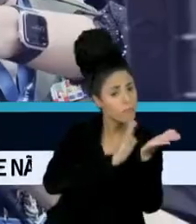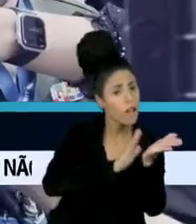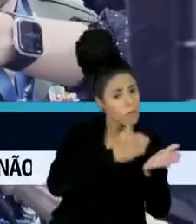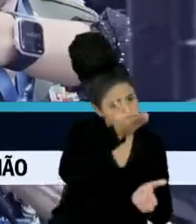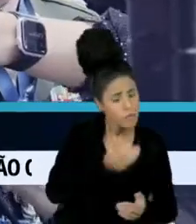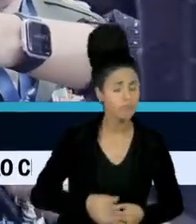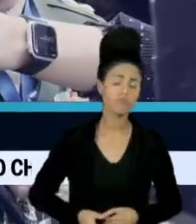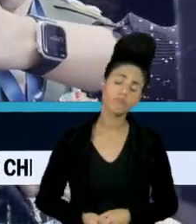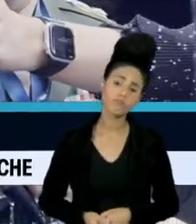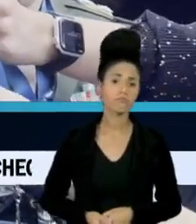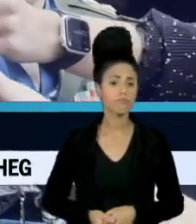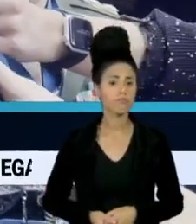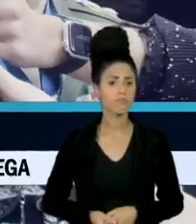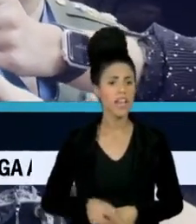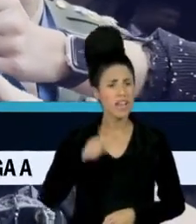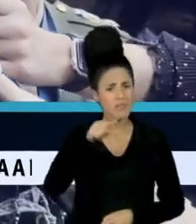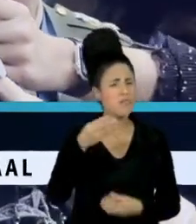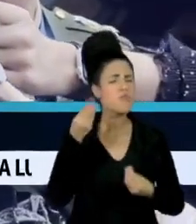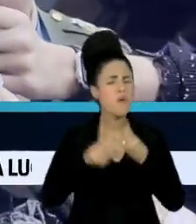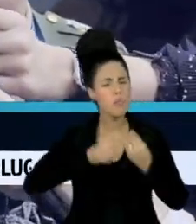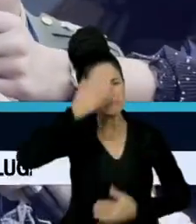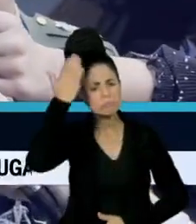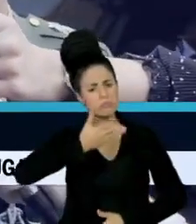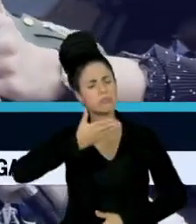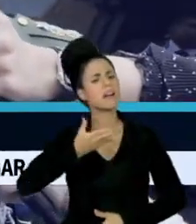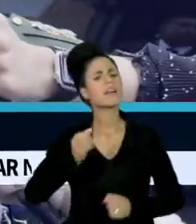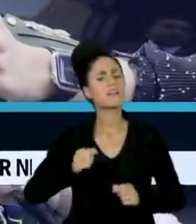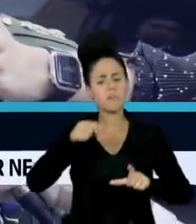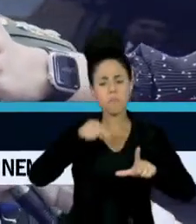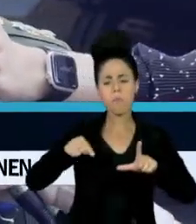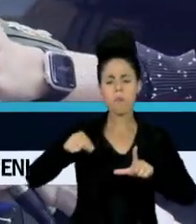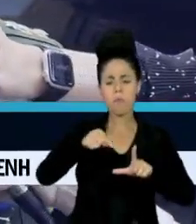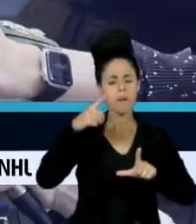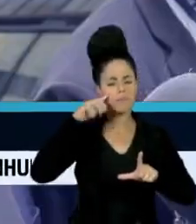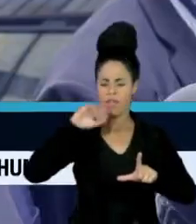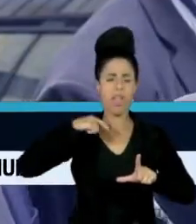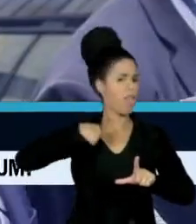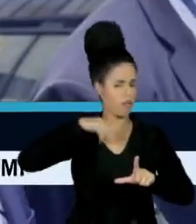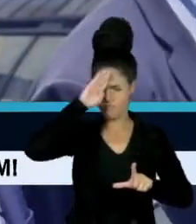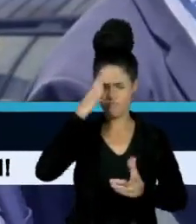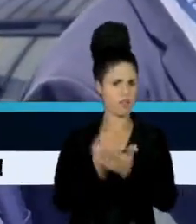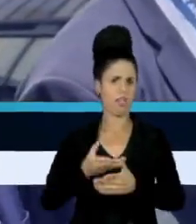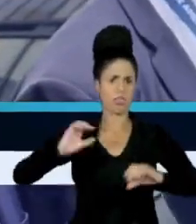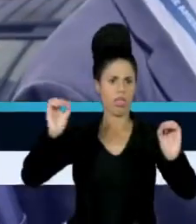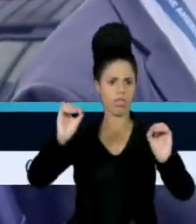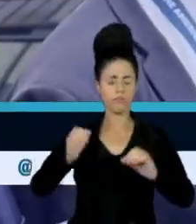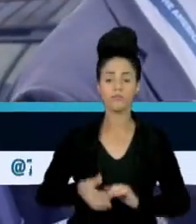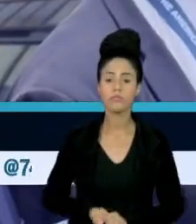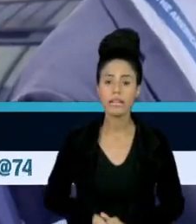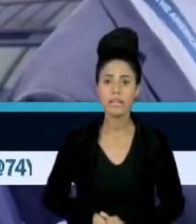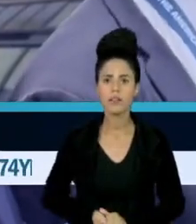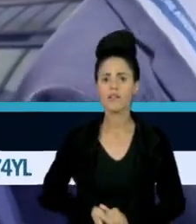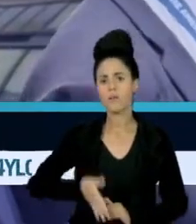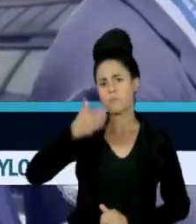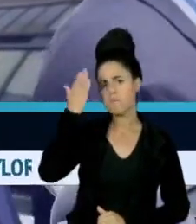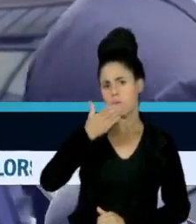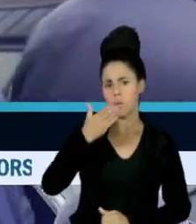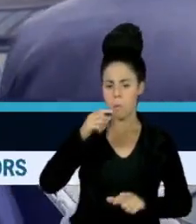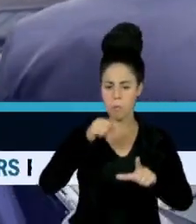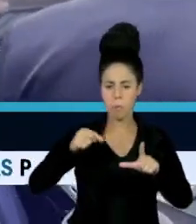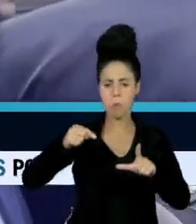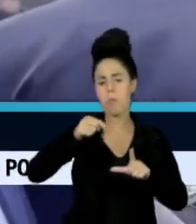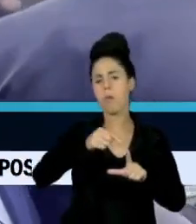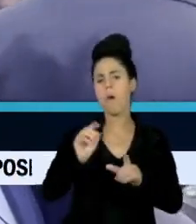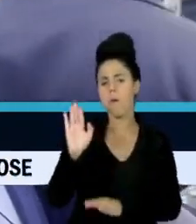você. Como é que você vai achar prova num sistema que é inauditável? E sobre as acusações infundadas de fraude nas